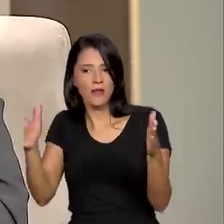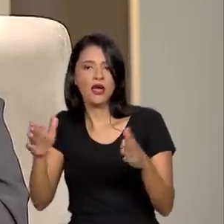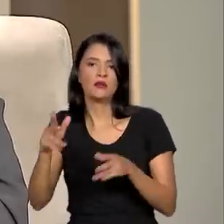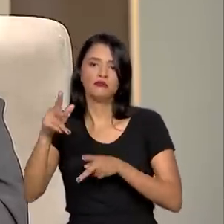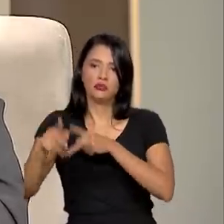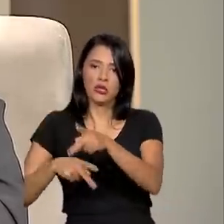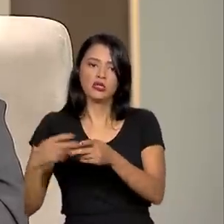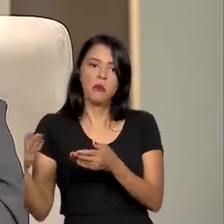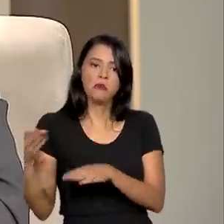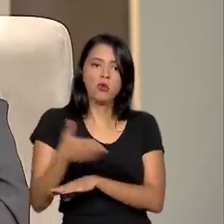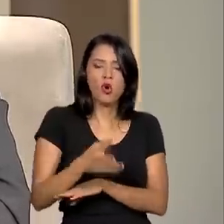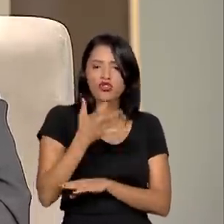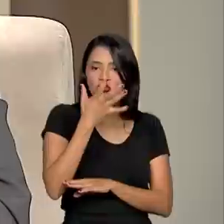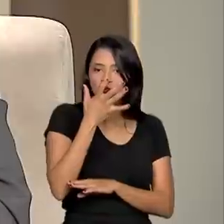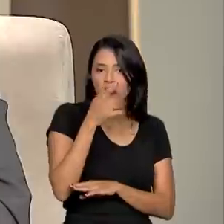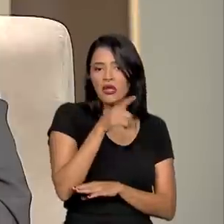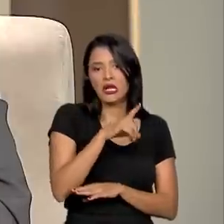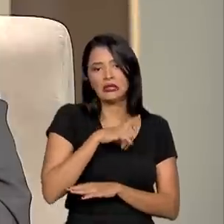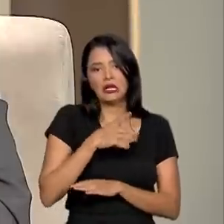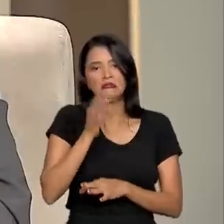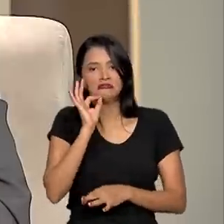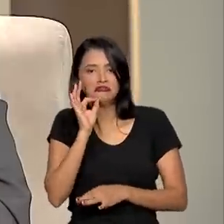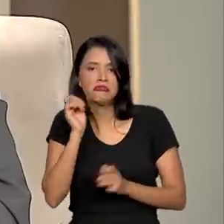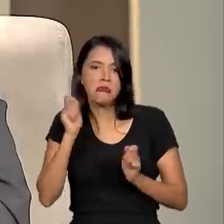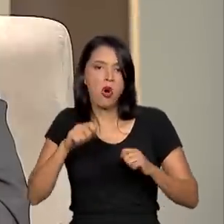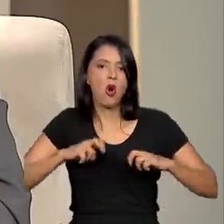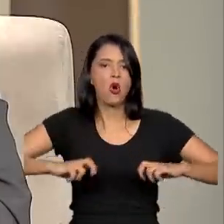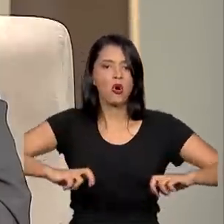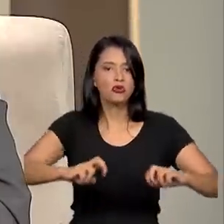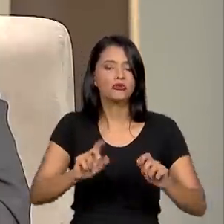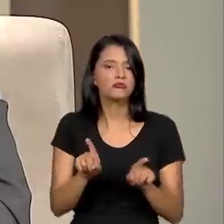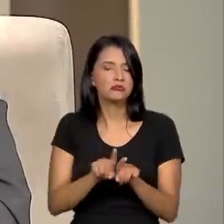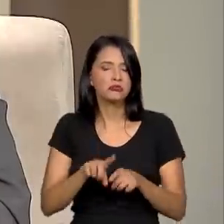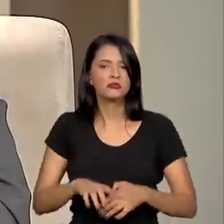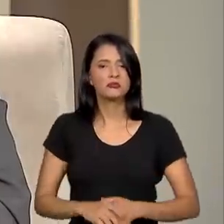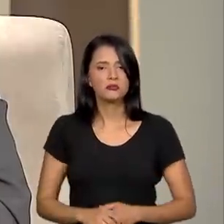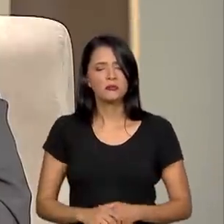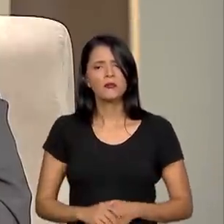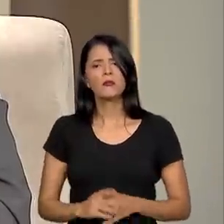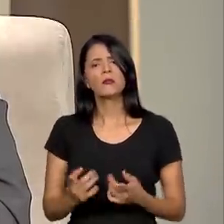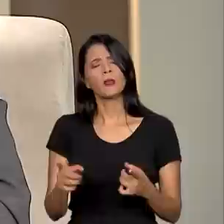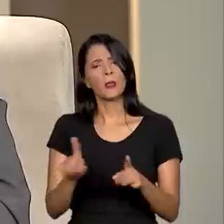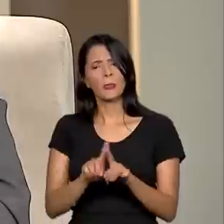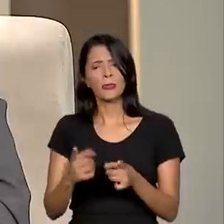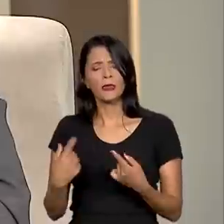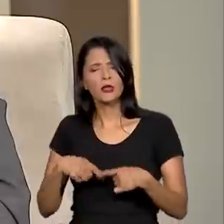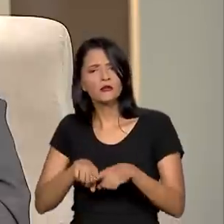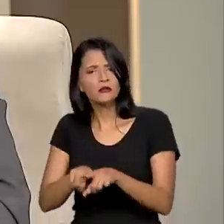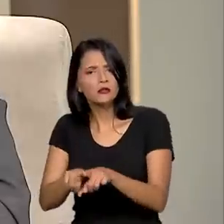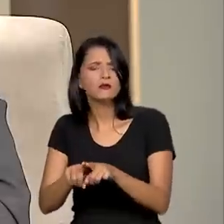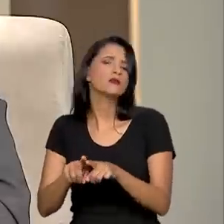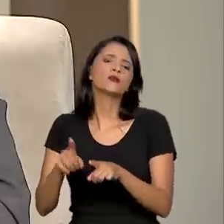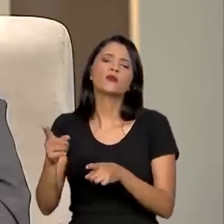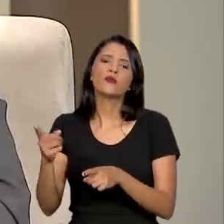uma cafeteria. E nós fizemos um convênio inovador